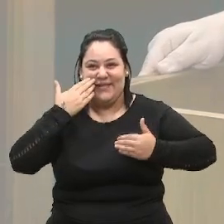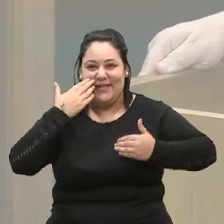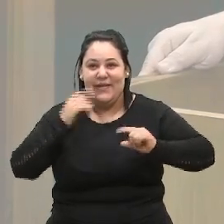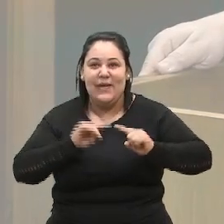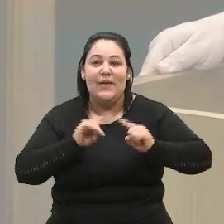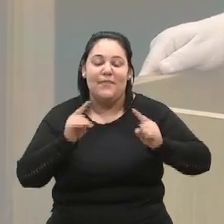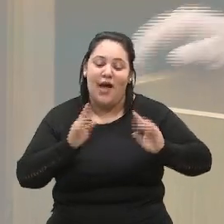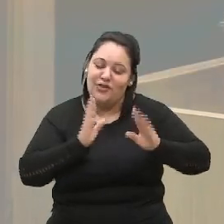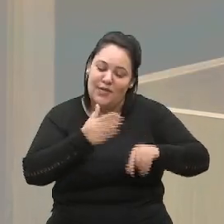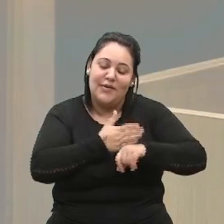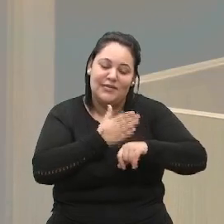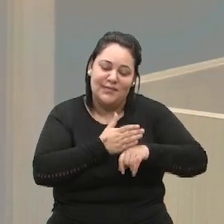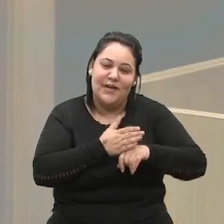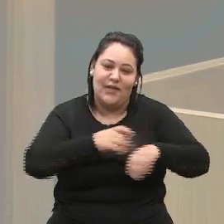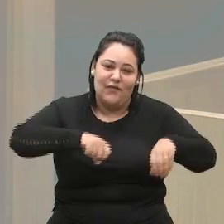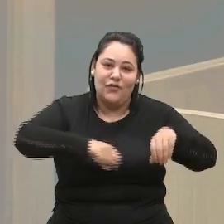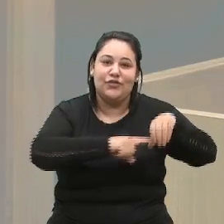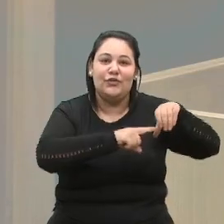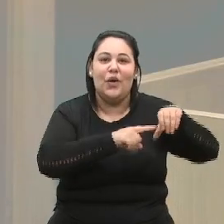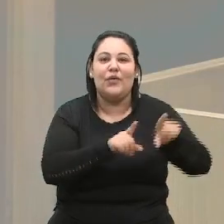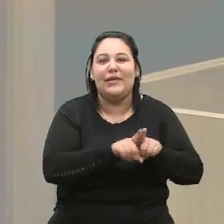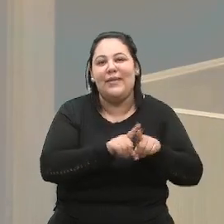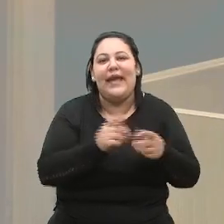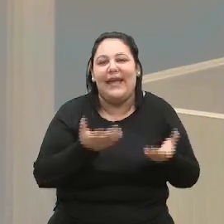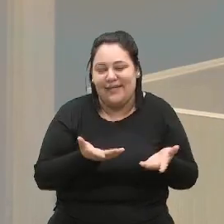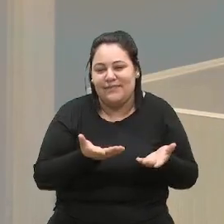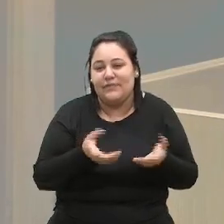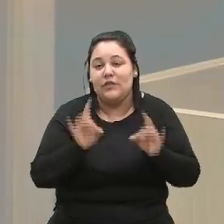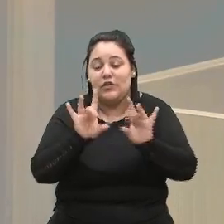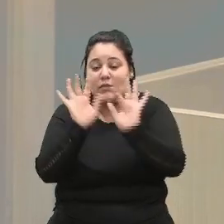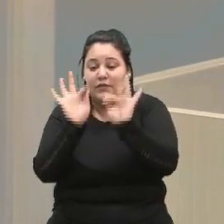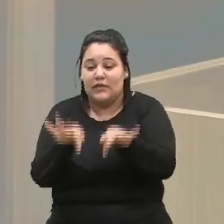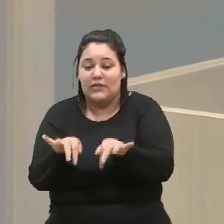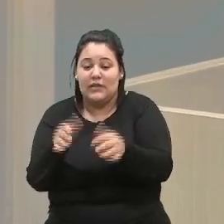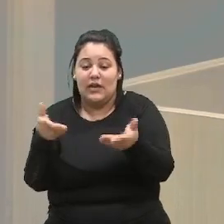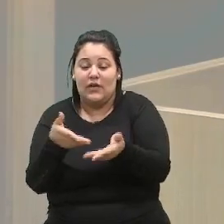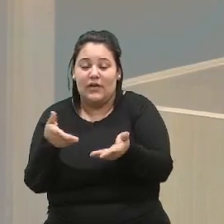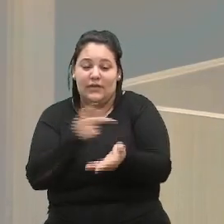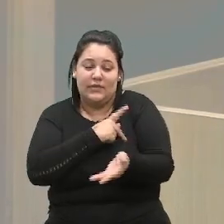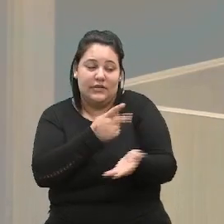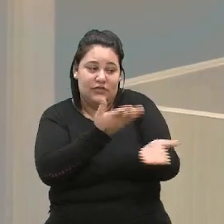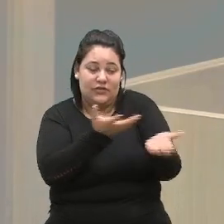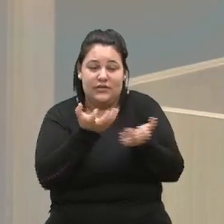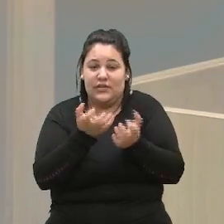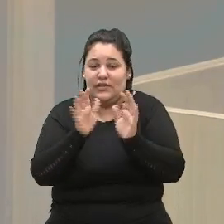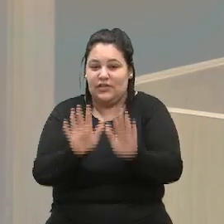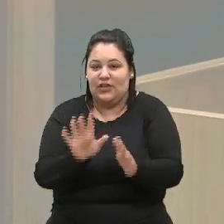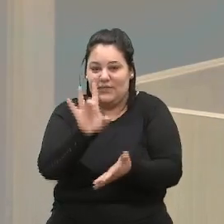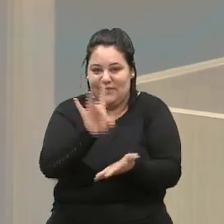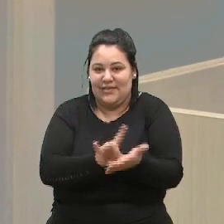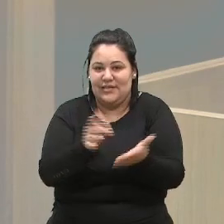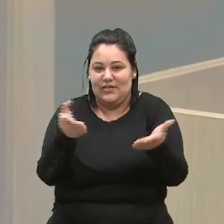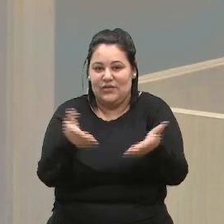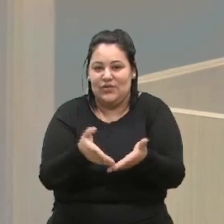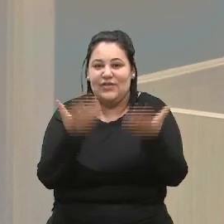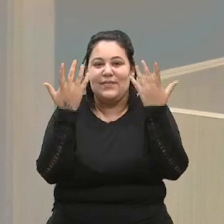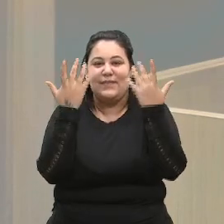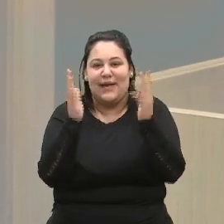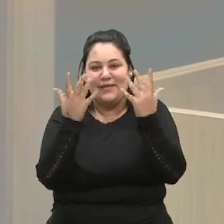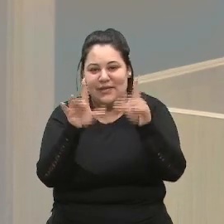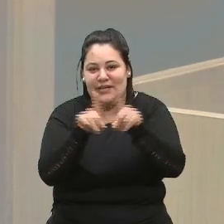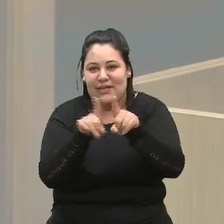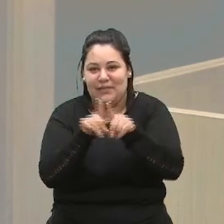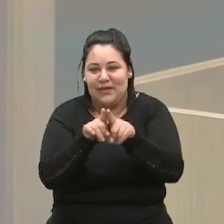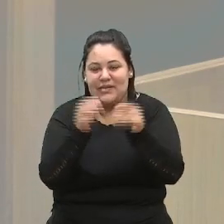no futebol também. E só para concluir aqui, senhor presidente, eu gostaria de deixar aqui só registrado e parabenizar